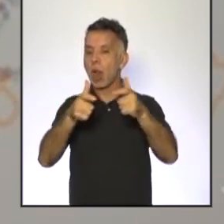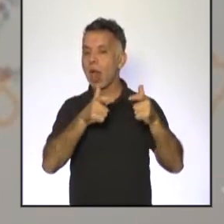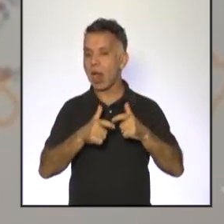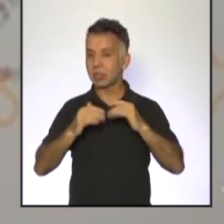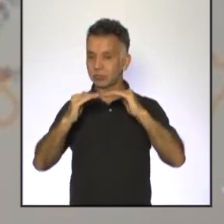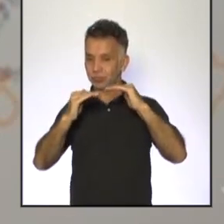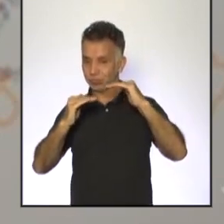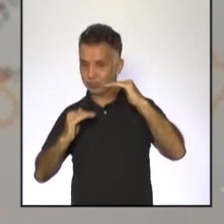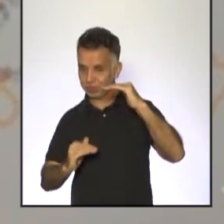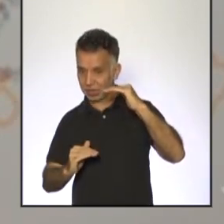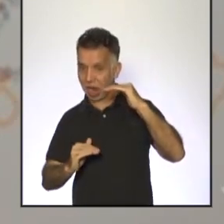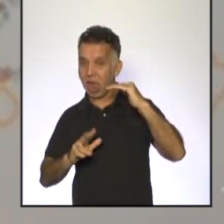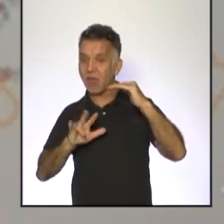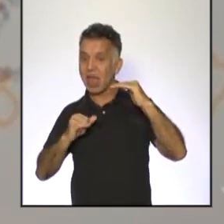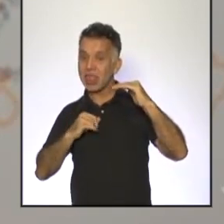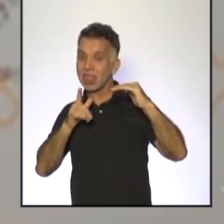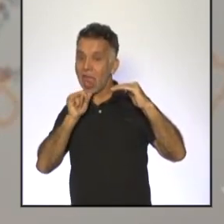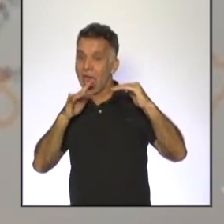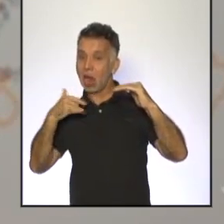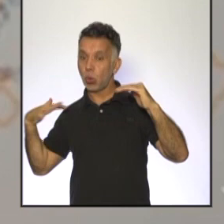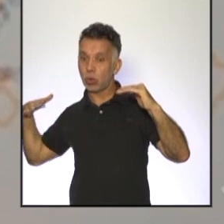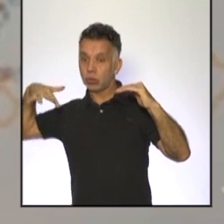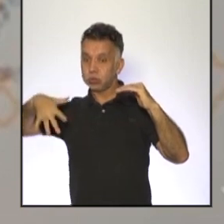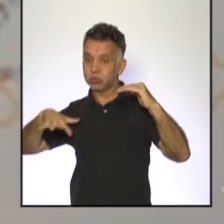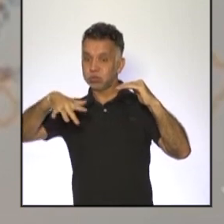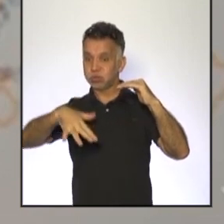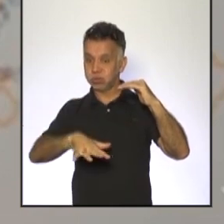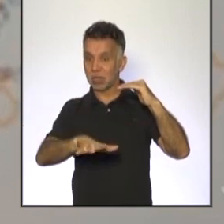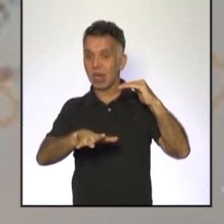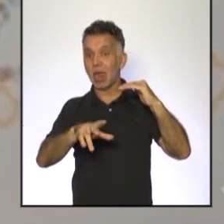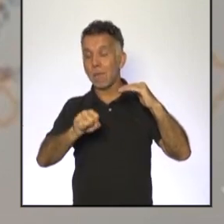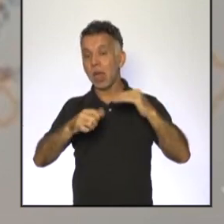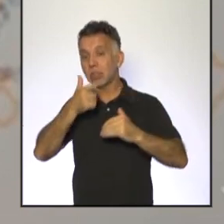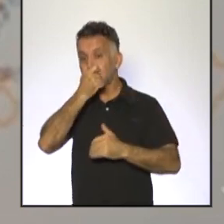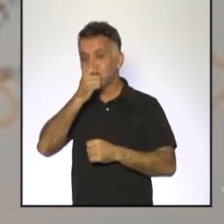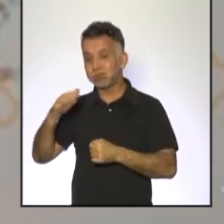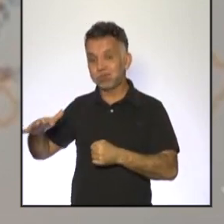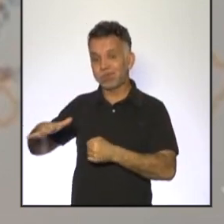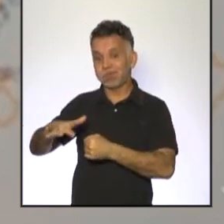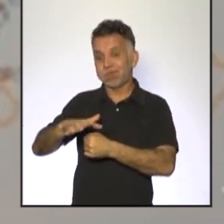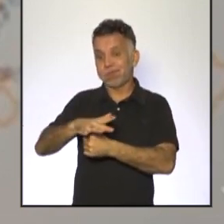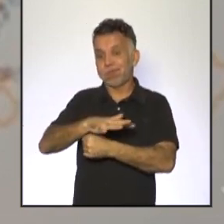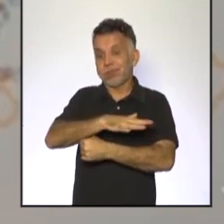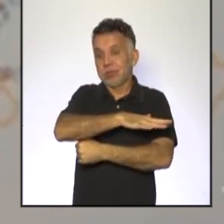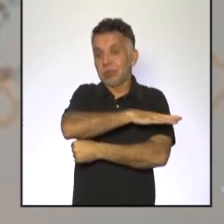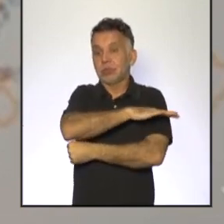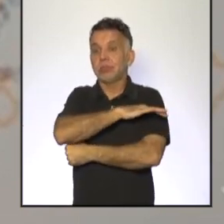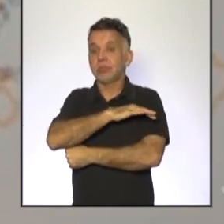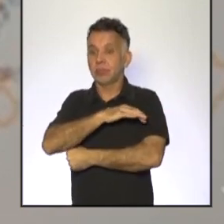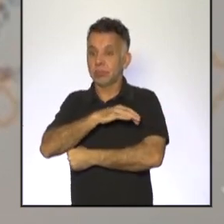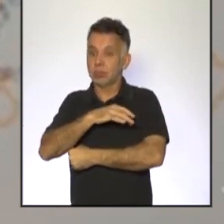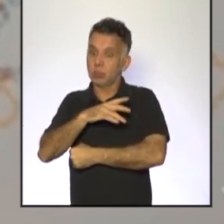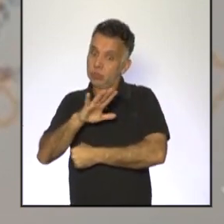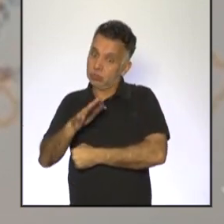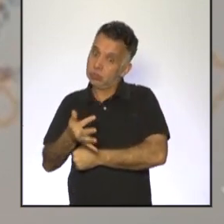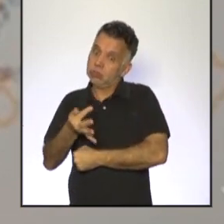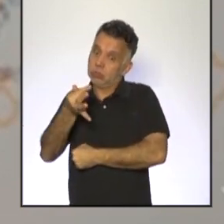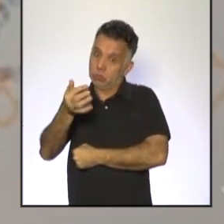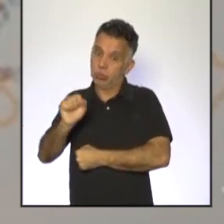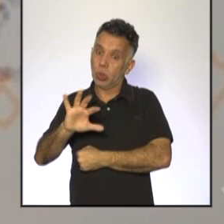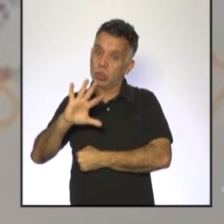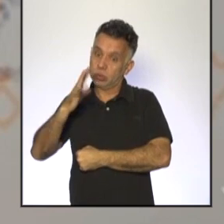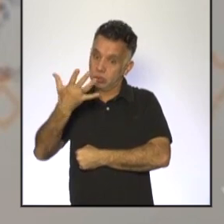ter avanço da água do mar. Futuramente, isso aqui vai virar isso aqui, ó, o Mar Vermelho. O Mar